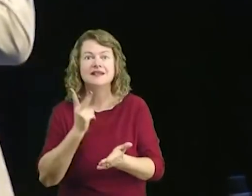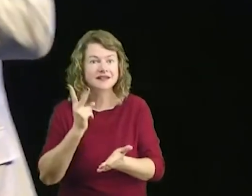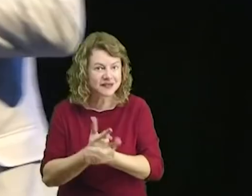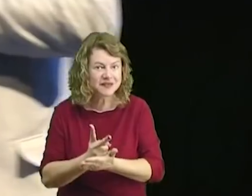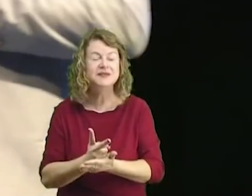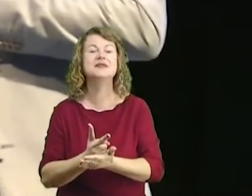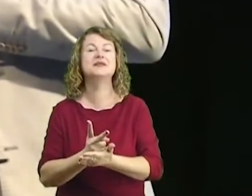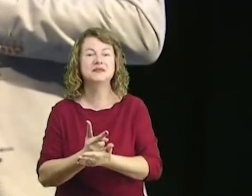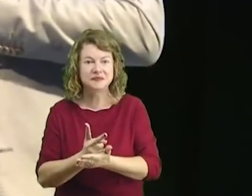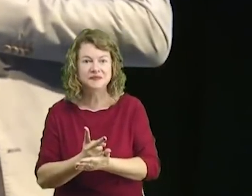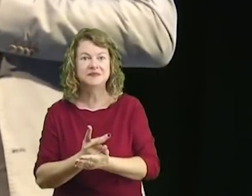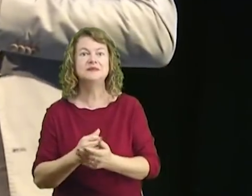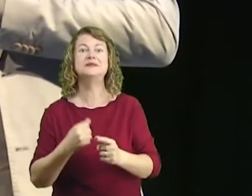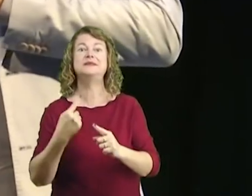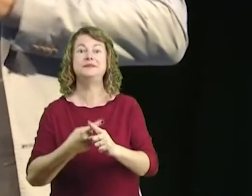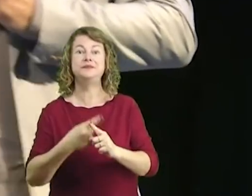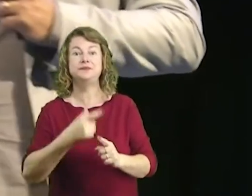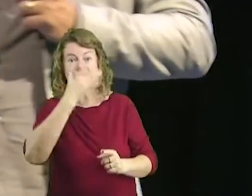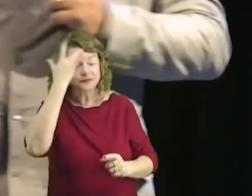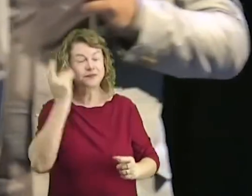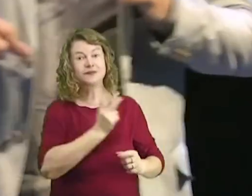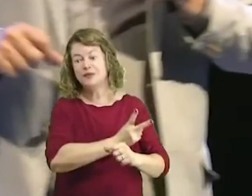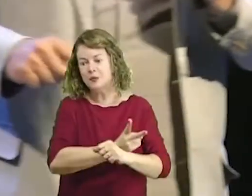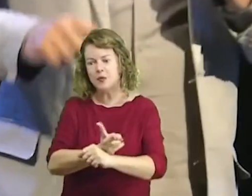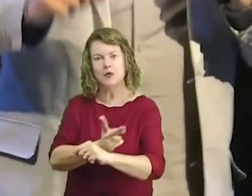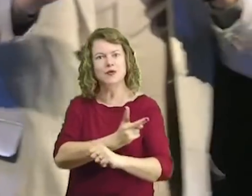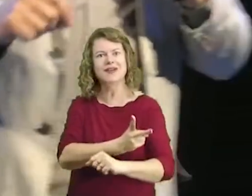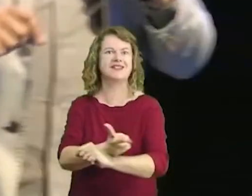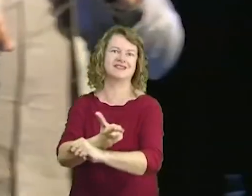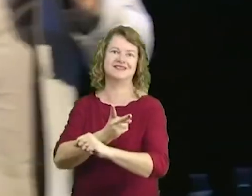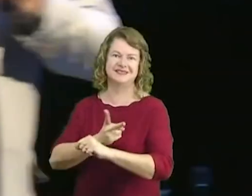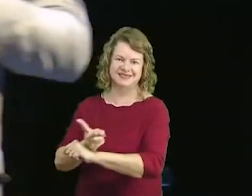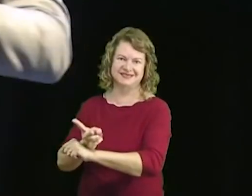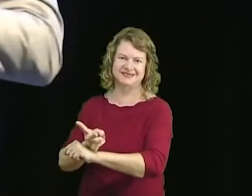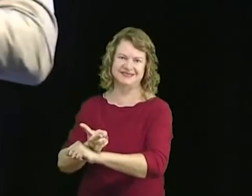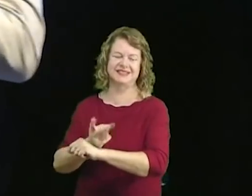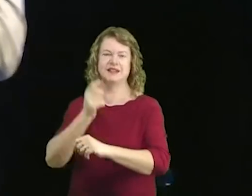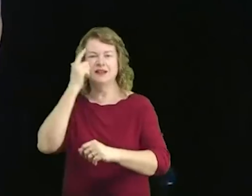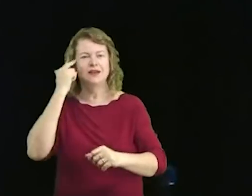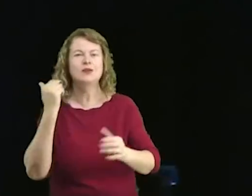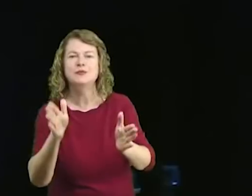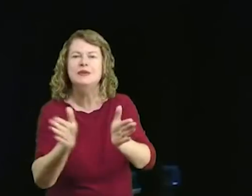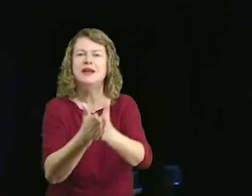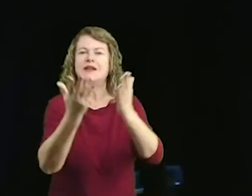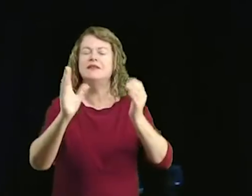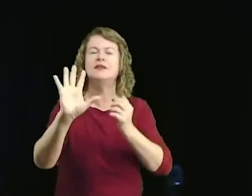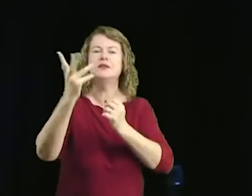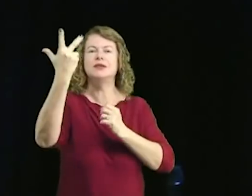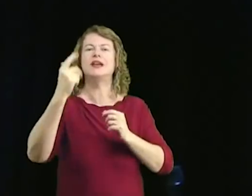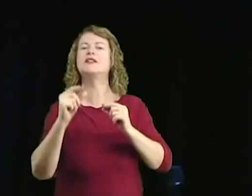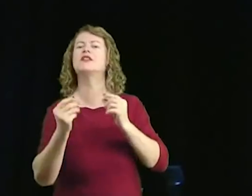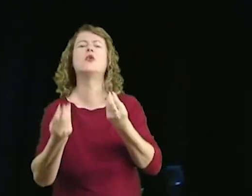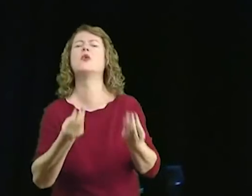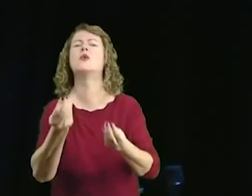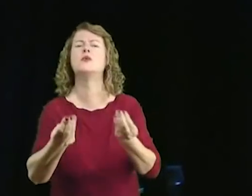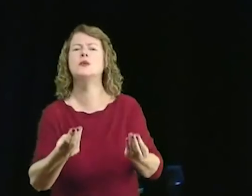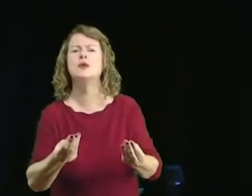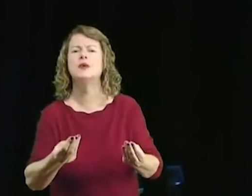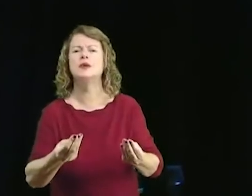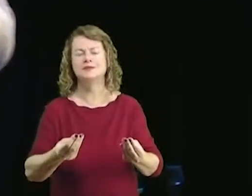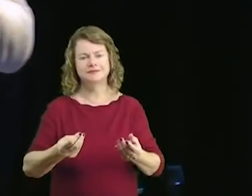um milagre com ele. O milagre é ativado por algo chamado fé. A